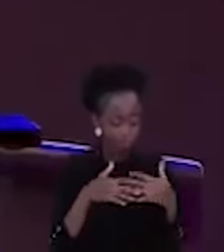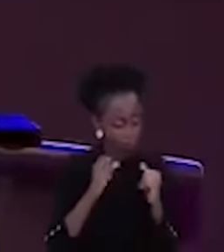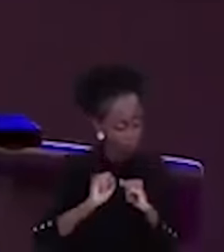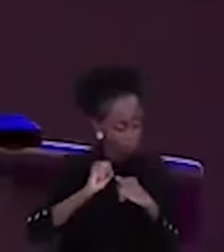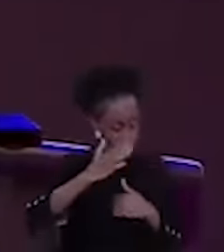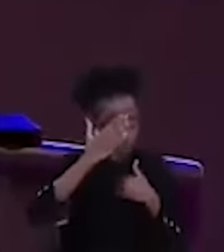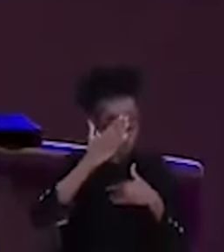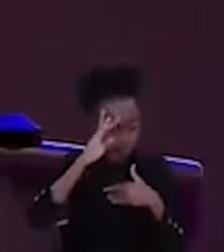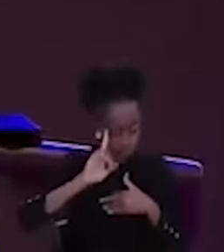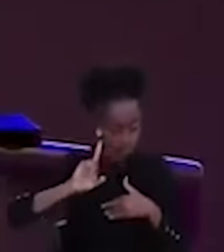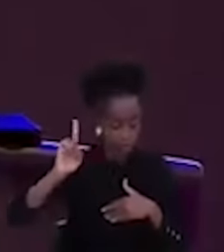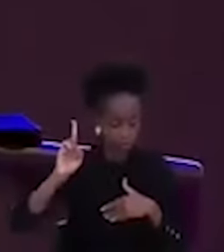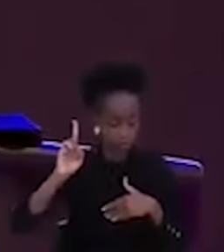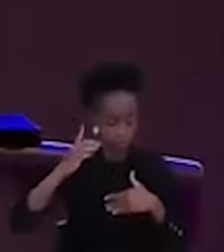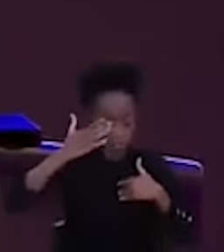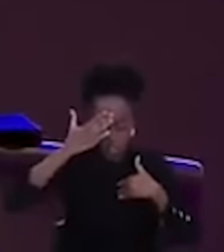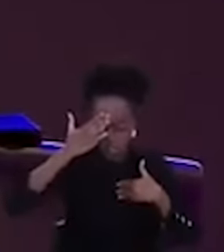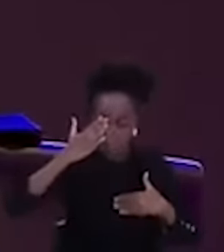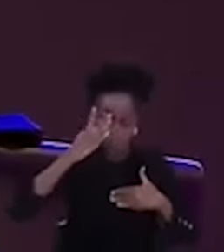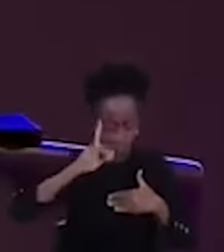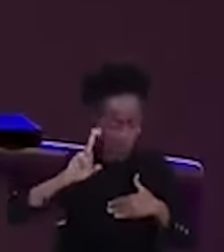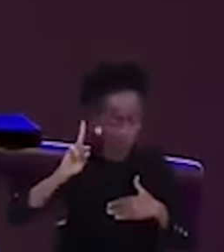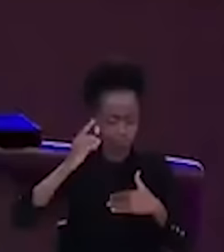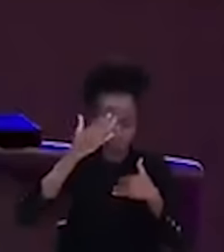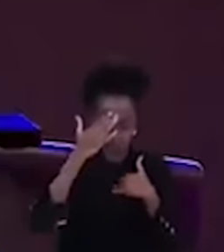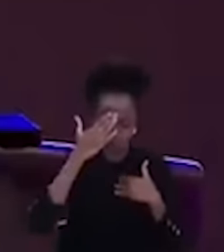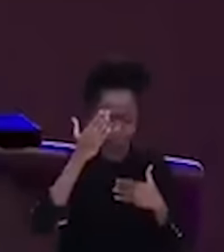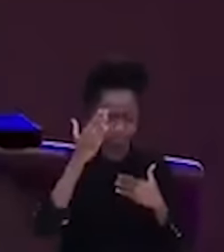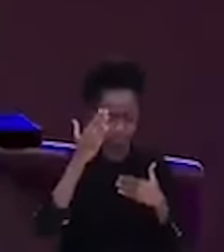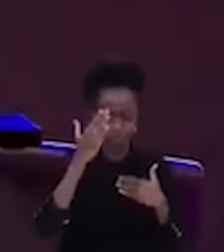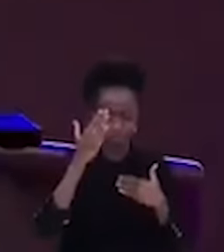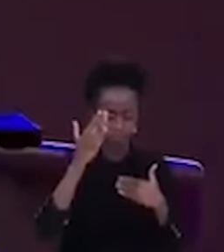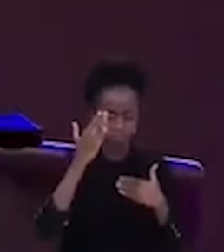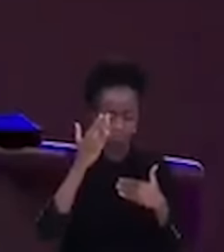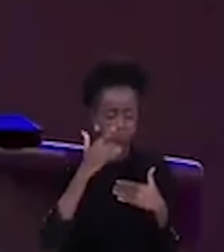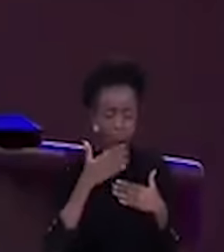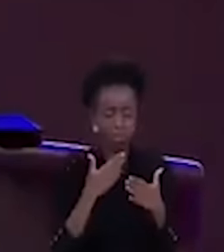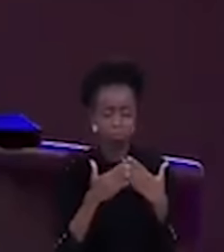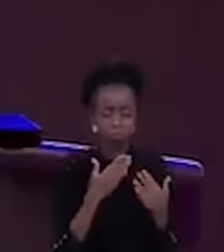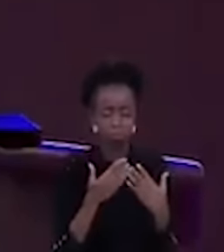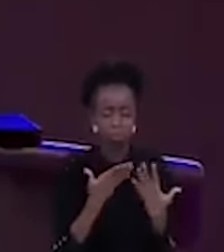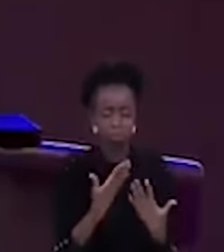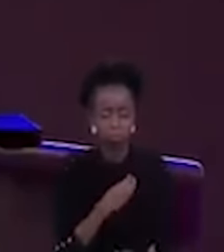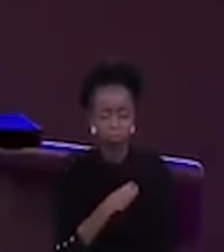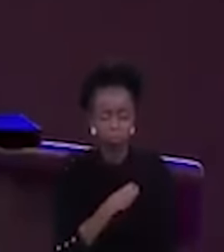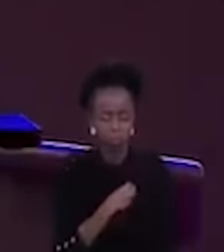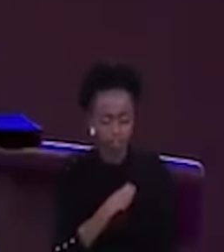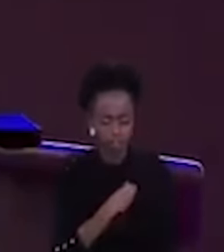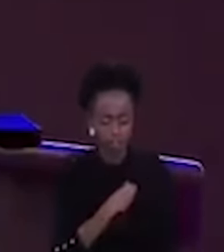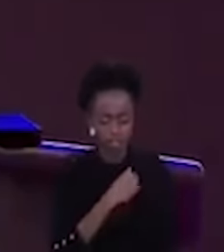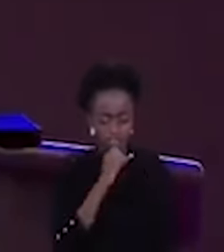Agradeça a Ele por isso, minha amiga. Agradeça a Ele por isso. Não importa o pecado que você tenha cometido, bispo,